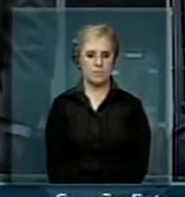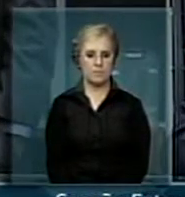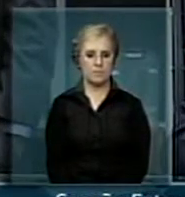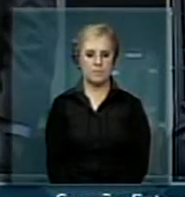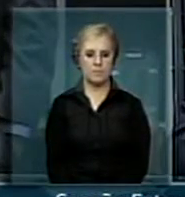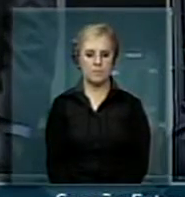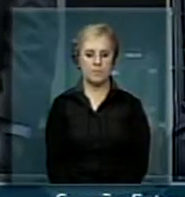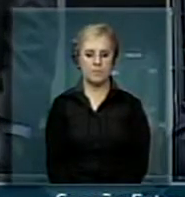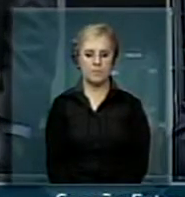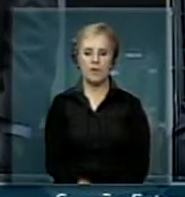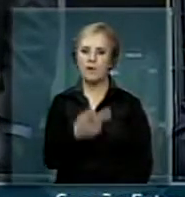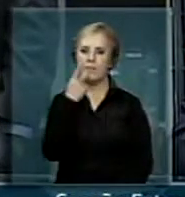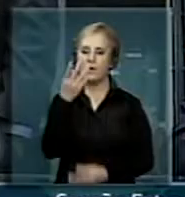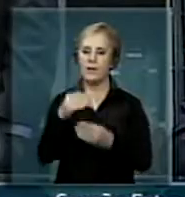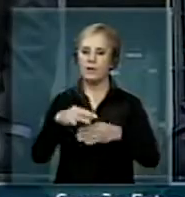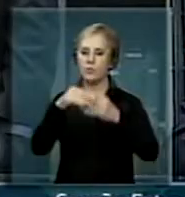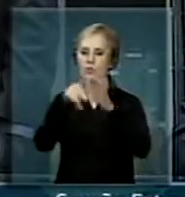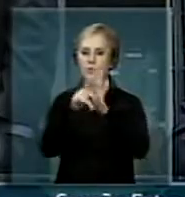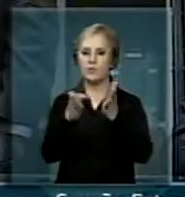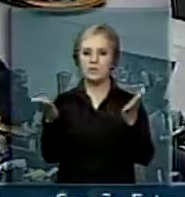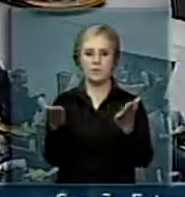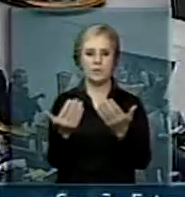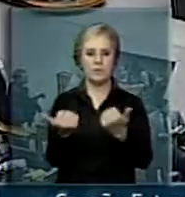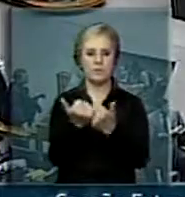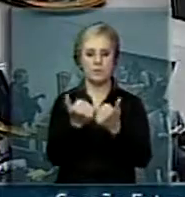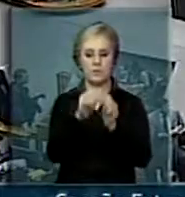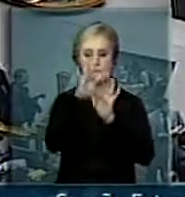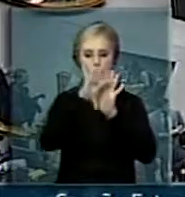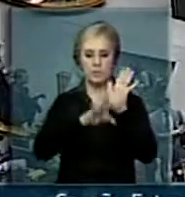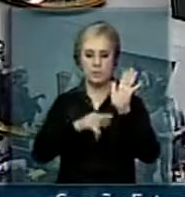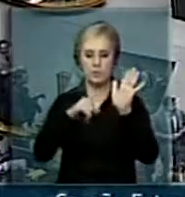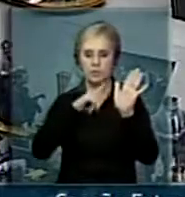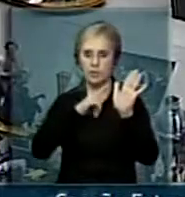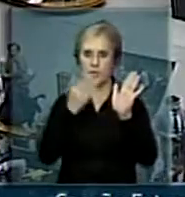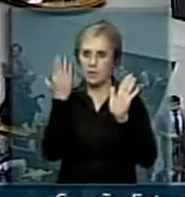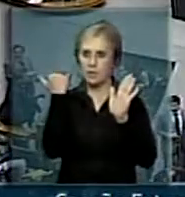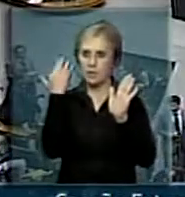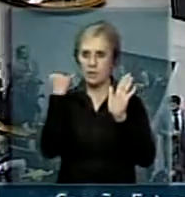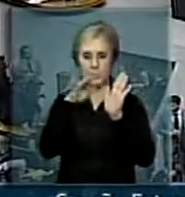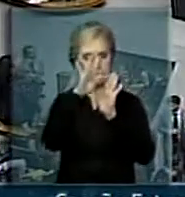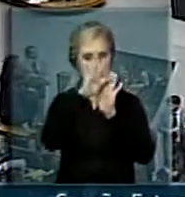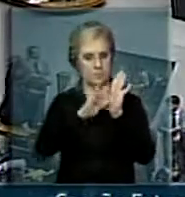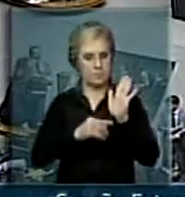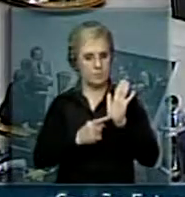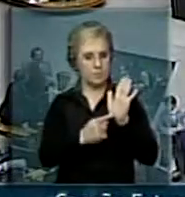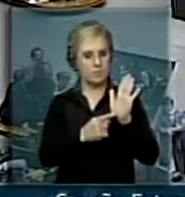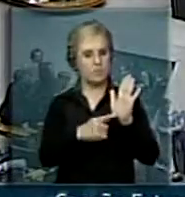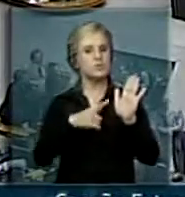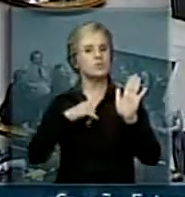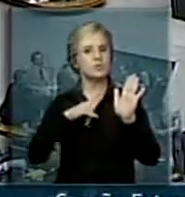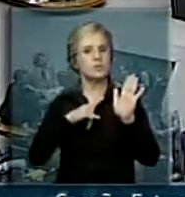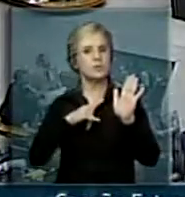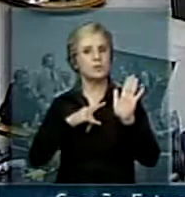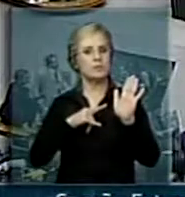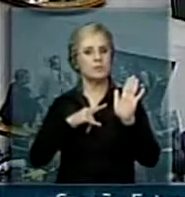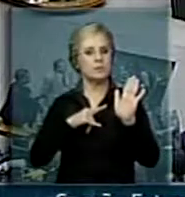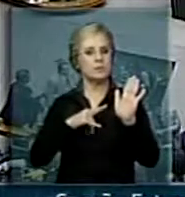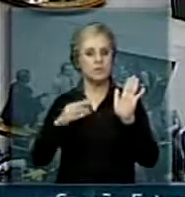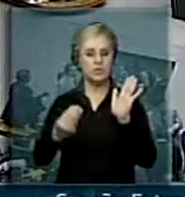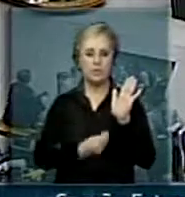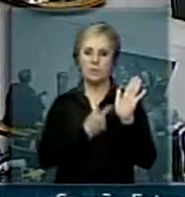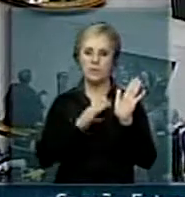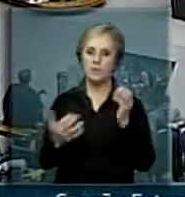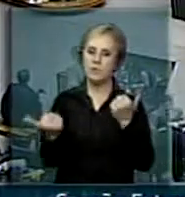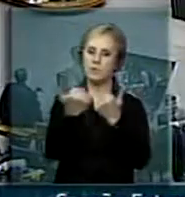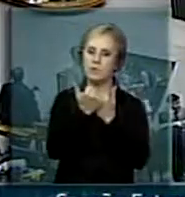líder, senhor presidente, nesse momento. Pois bem, o texto constava... Esse texto estava presente no substitutivo.